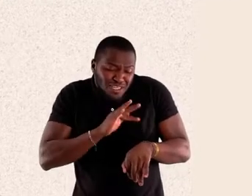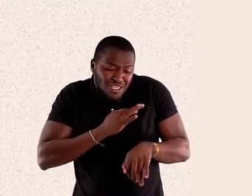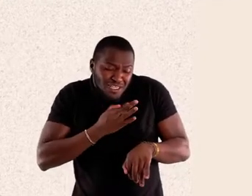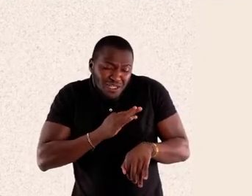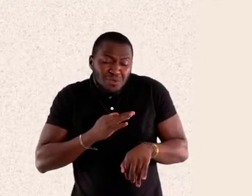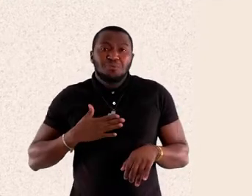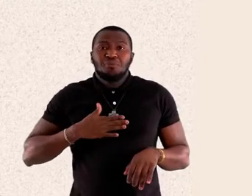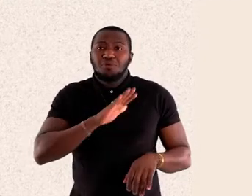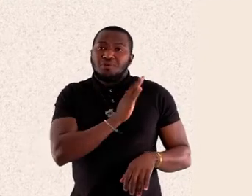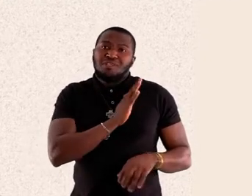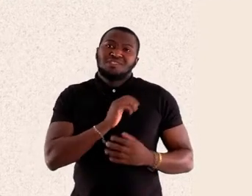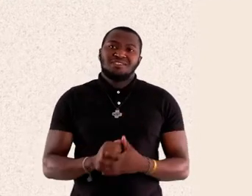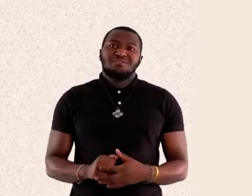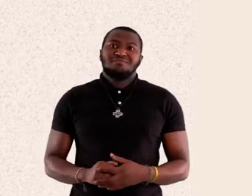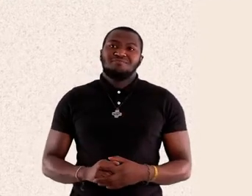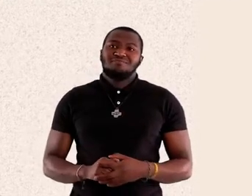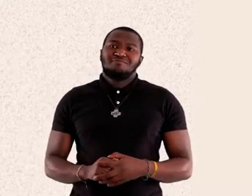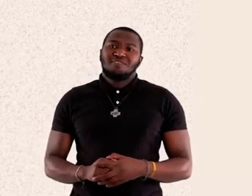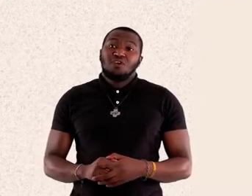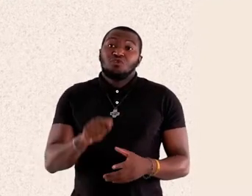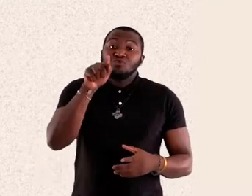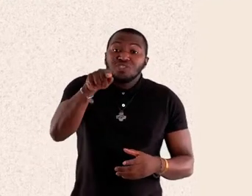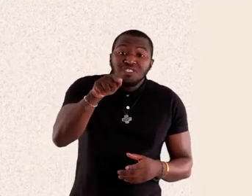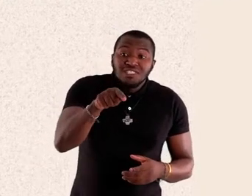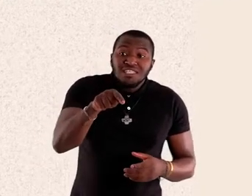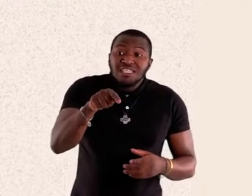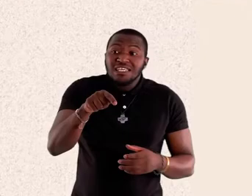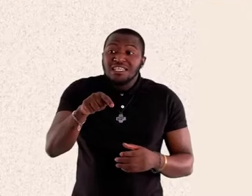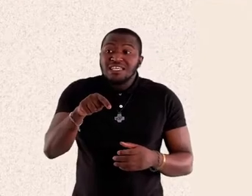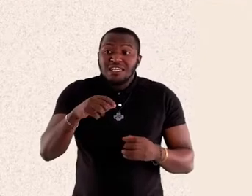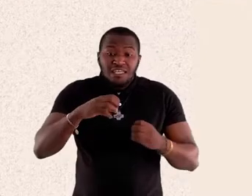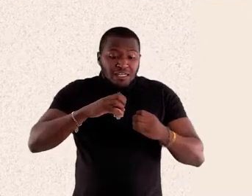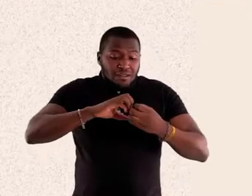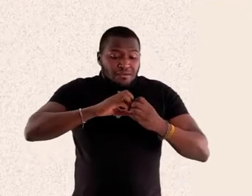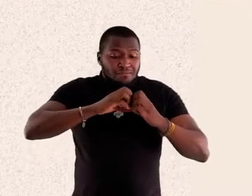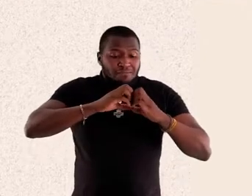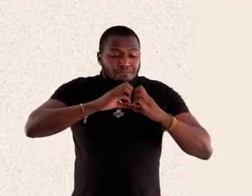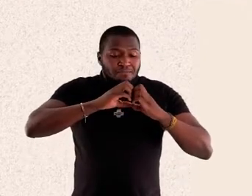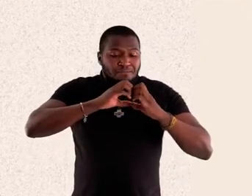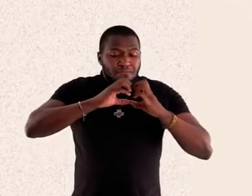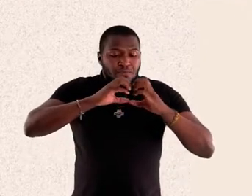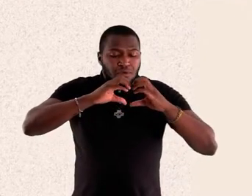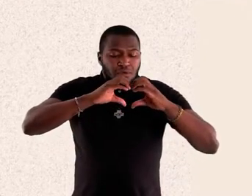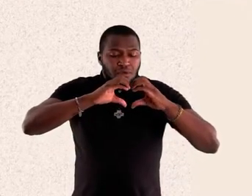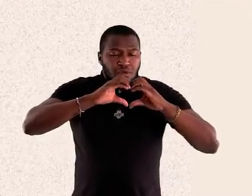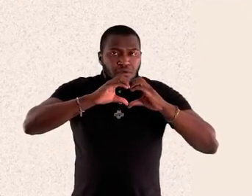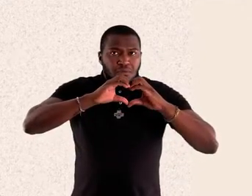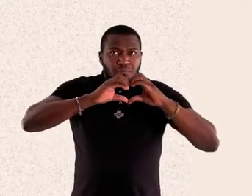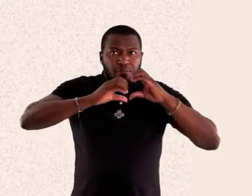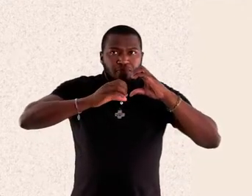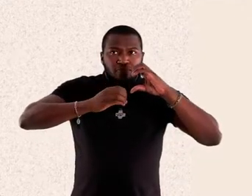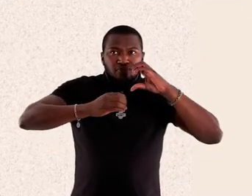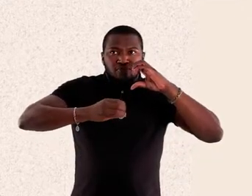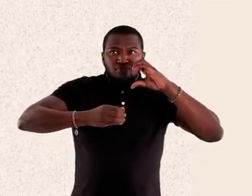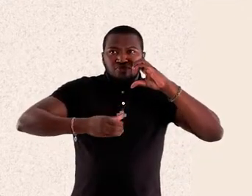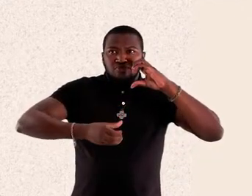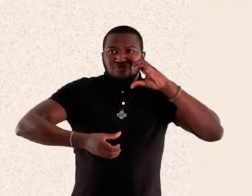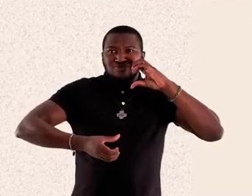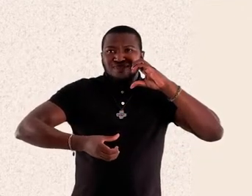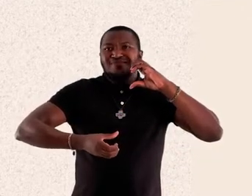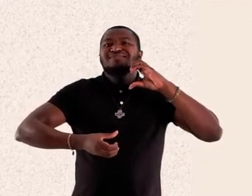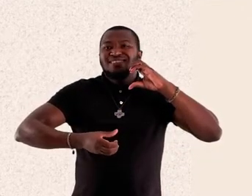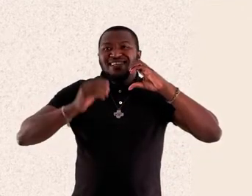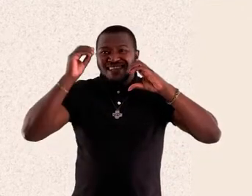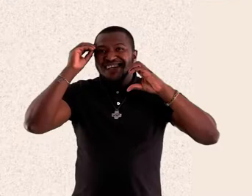e Eco realmente como um machucado e o que a gente o que é um